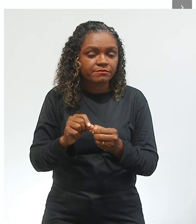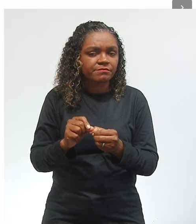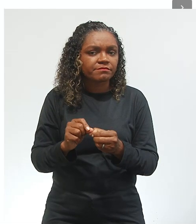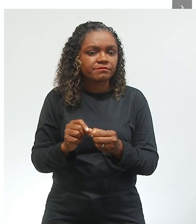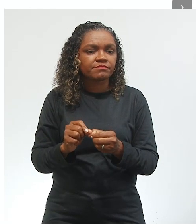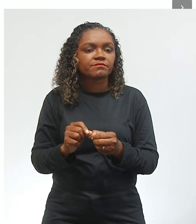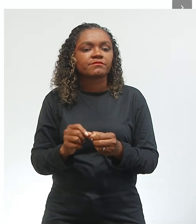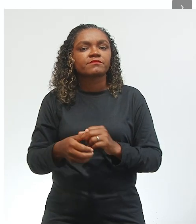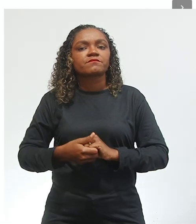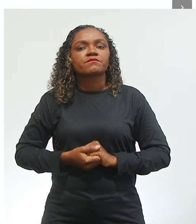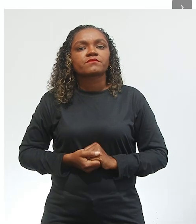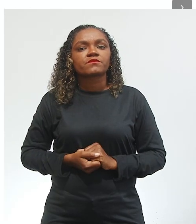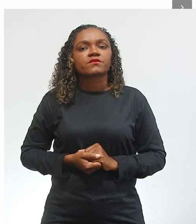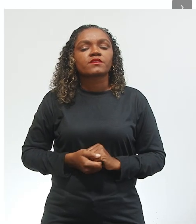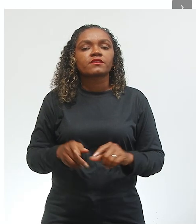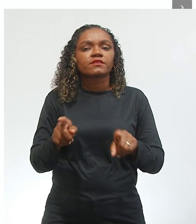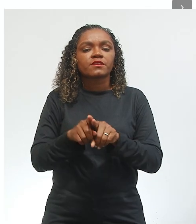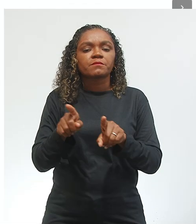um bairro.